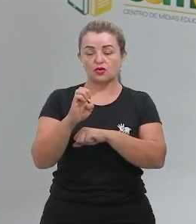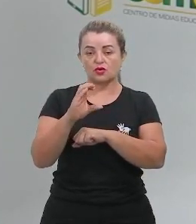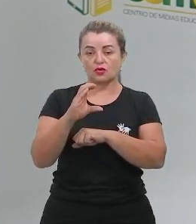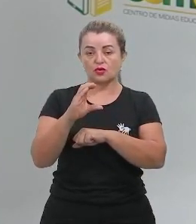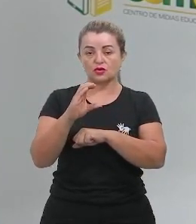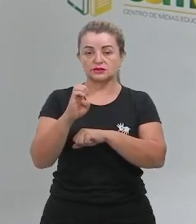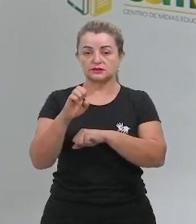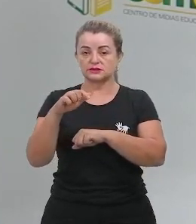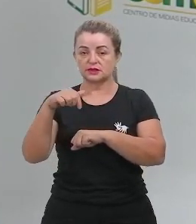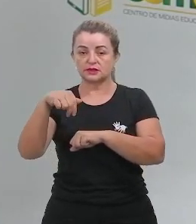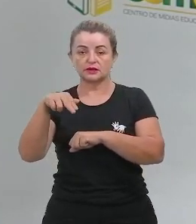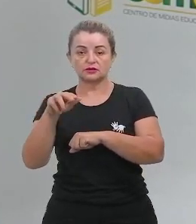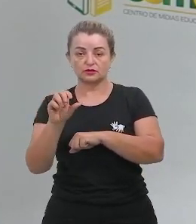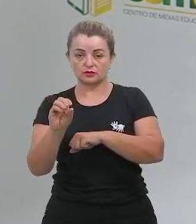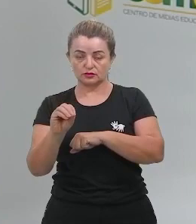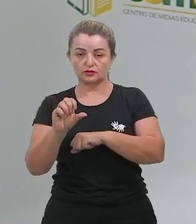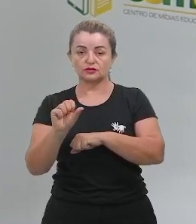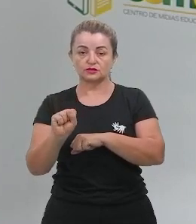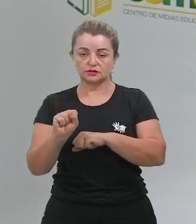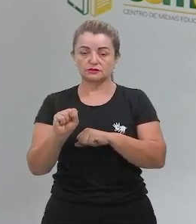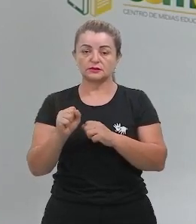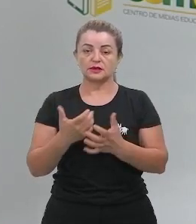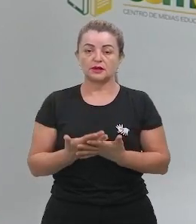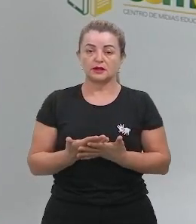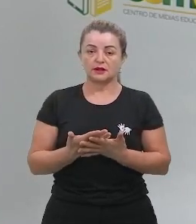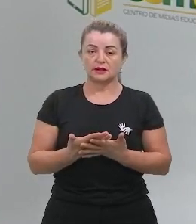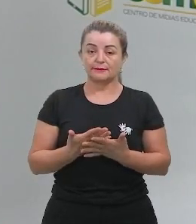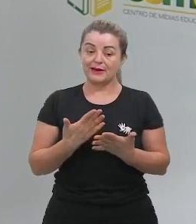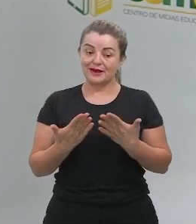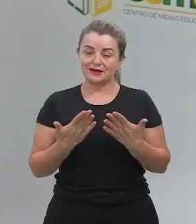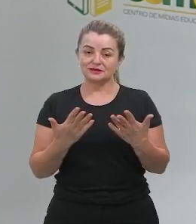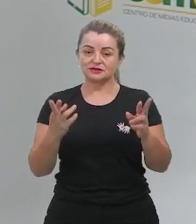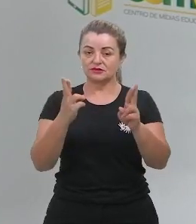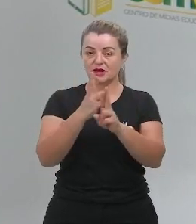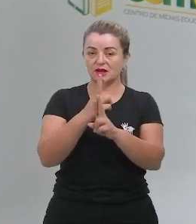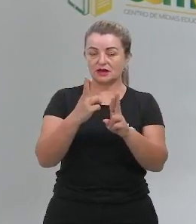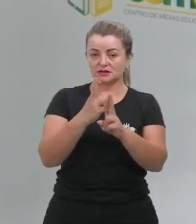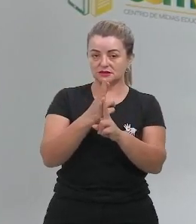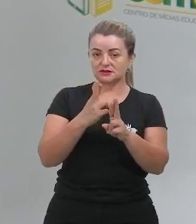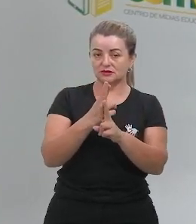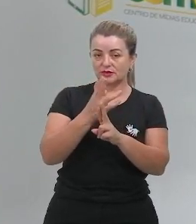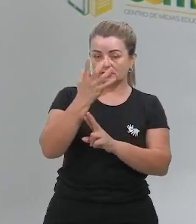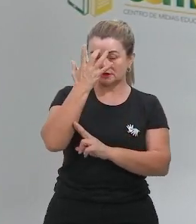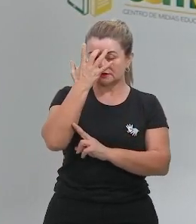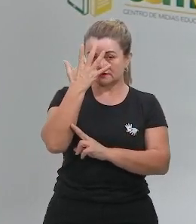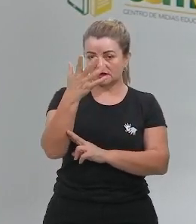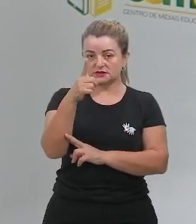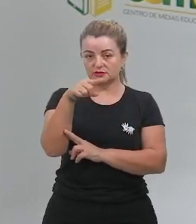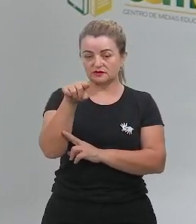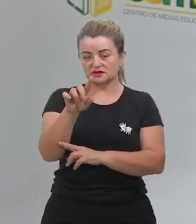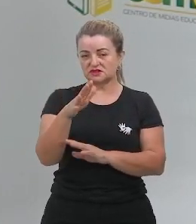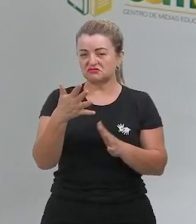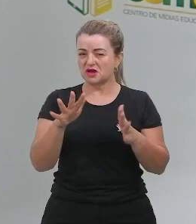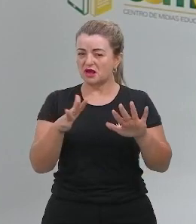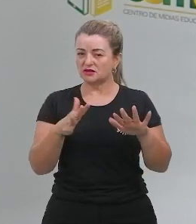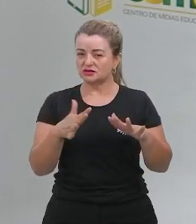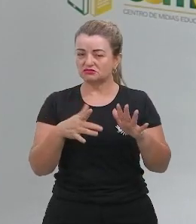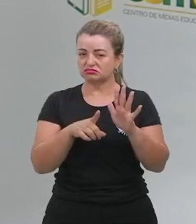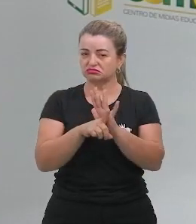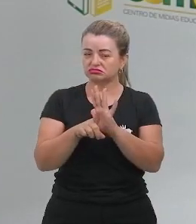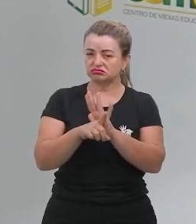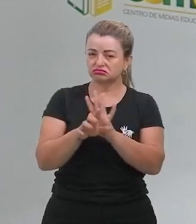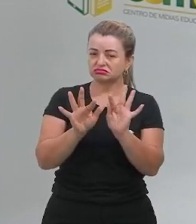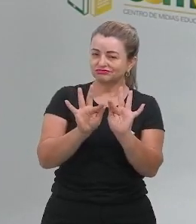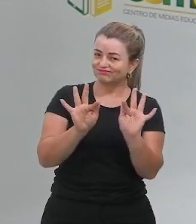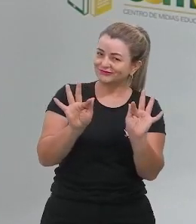maior, né? A gente usou apenas as relações de quadrante para ficar mais fácil, tá bom? E ela se torna aí uma questão de nível 2, nível 1, que não é uma questão